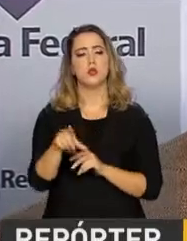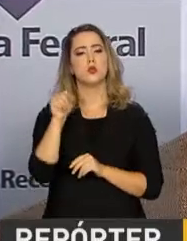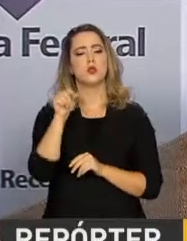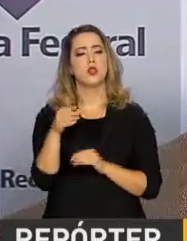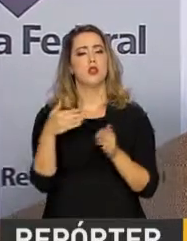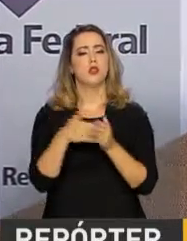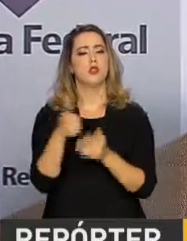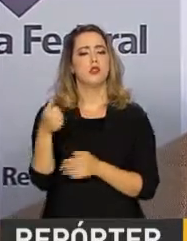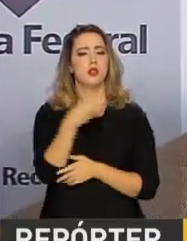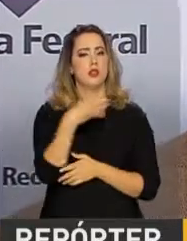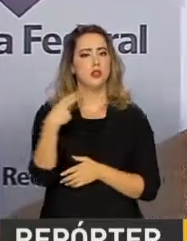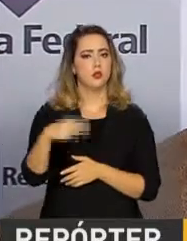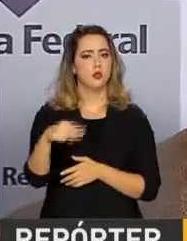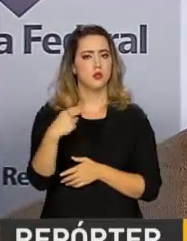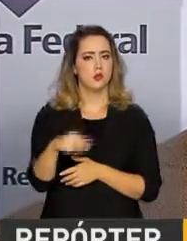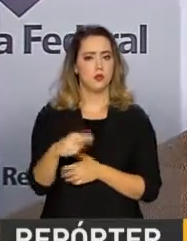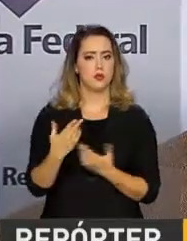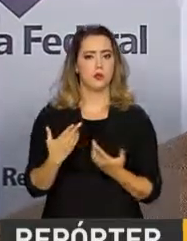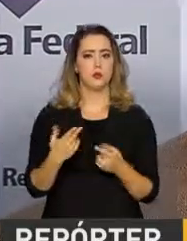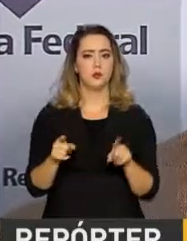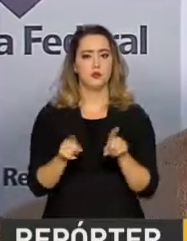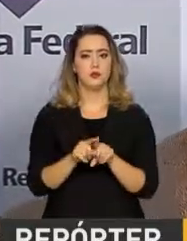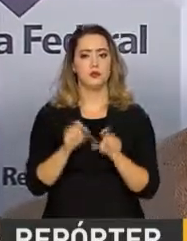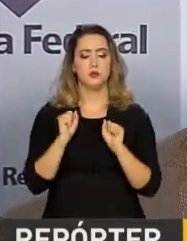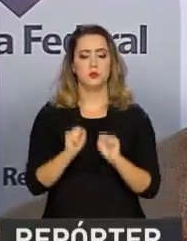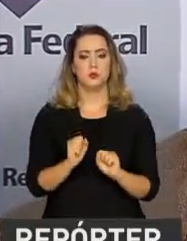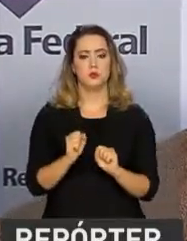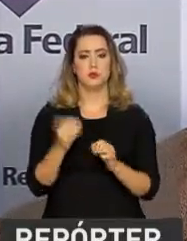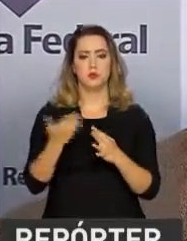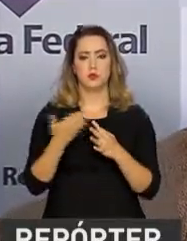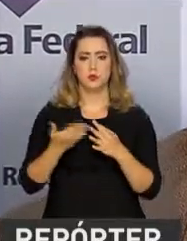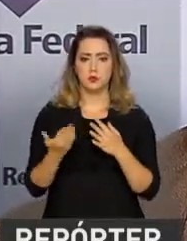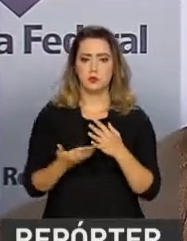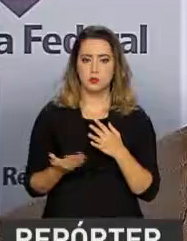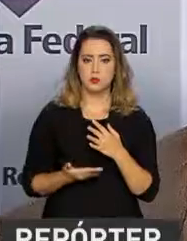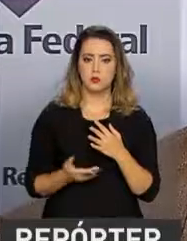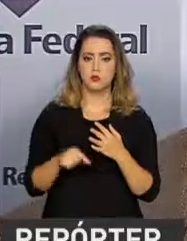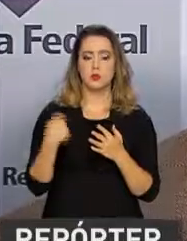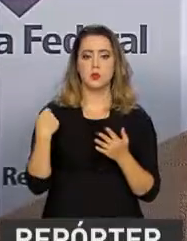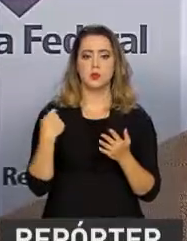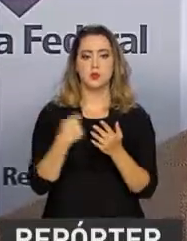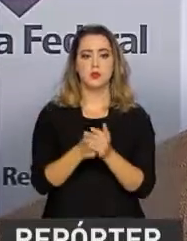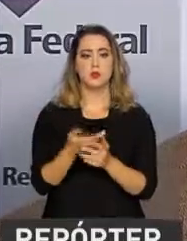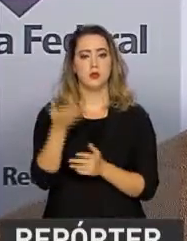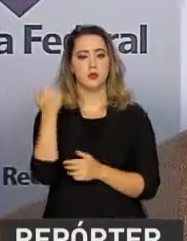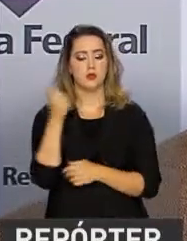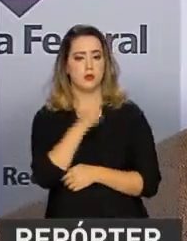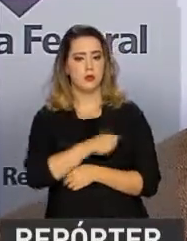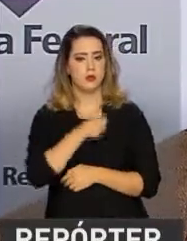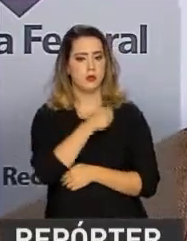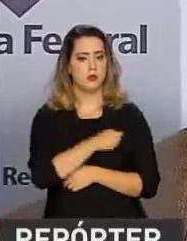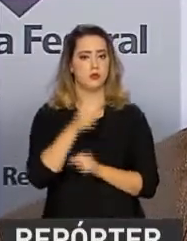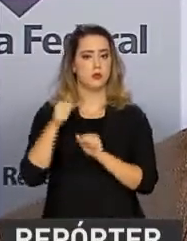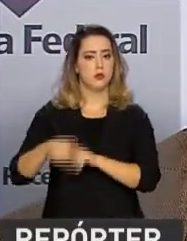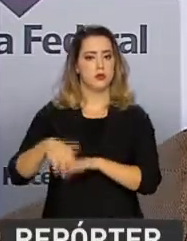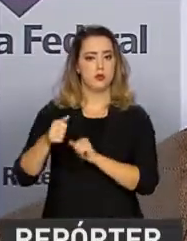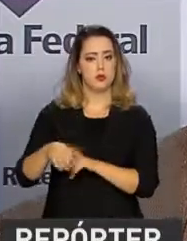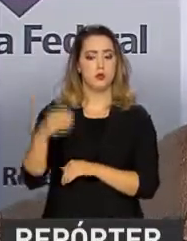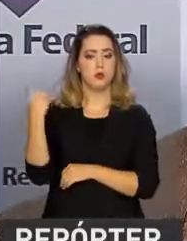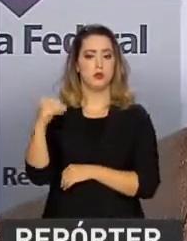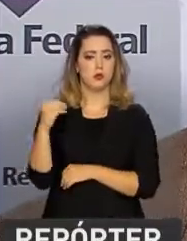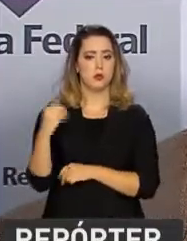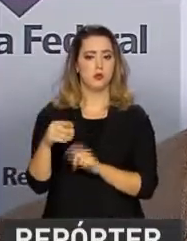de 1º de novembro a 14 de novembro as parcelas que deveriam ter sido pagas em agosto setembro e outubro